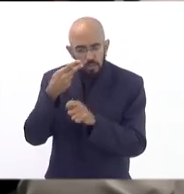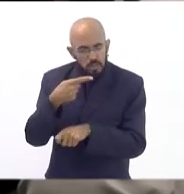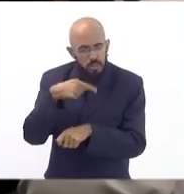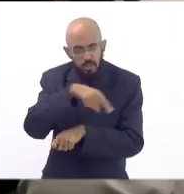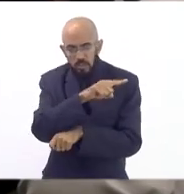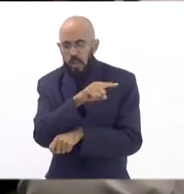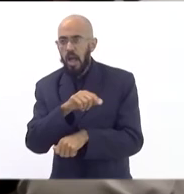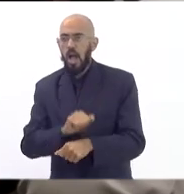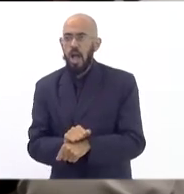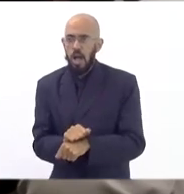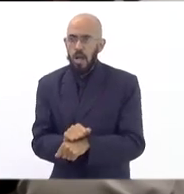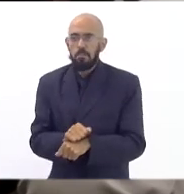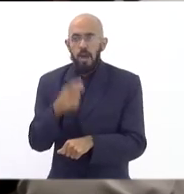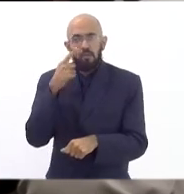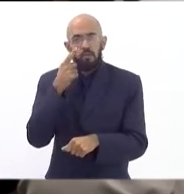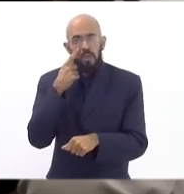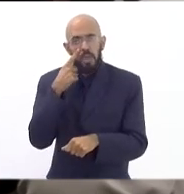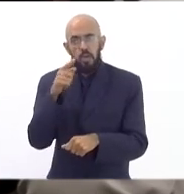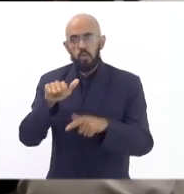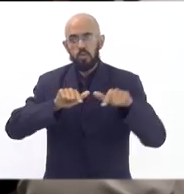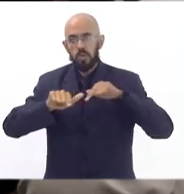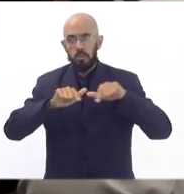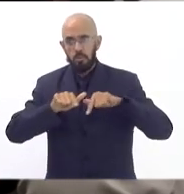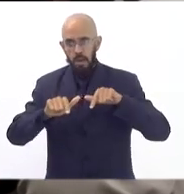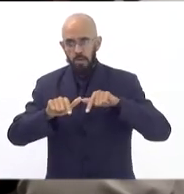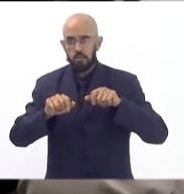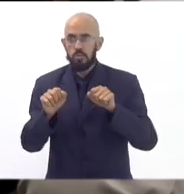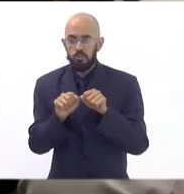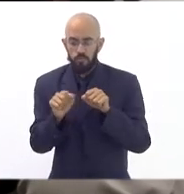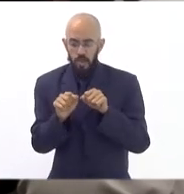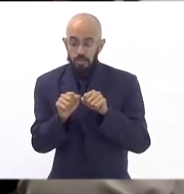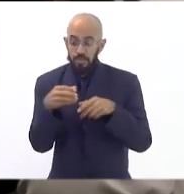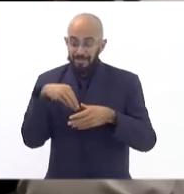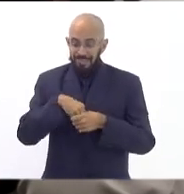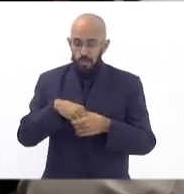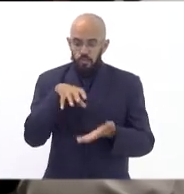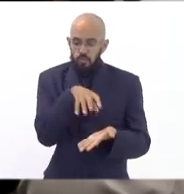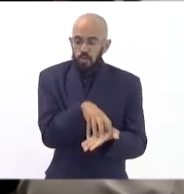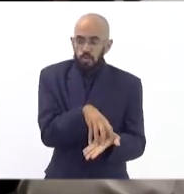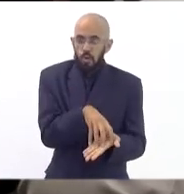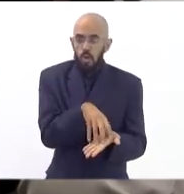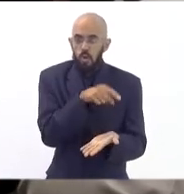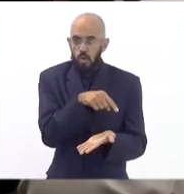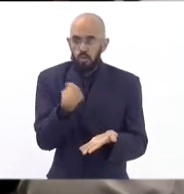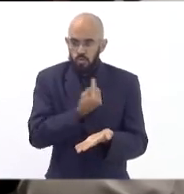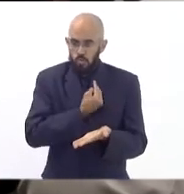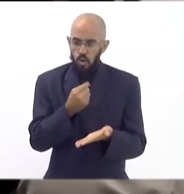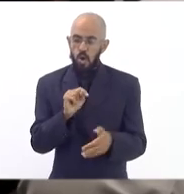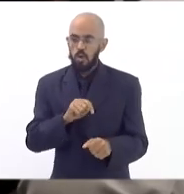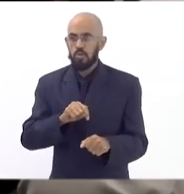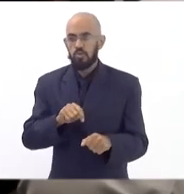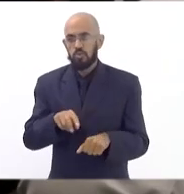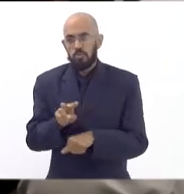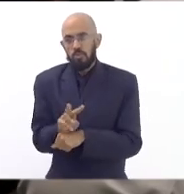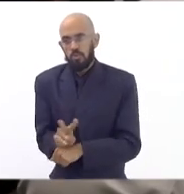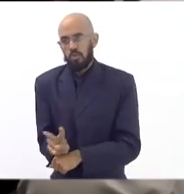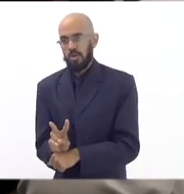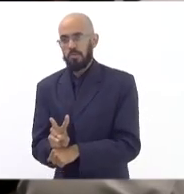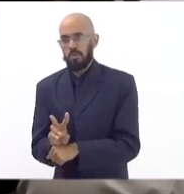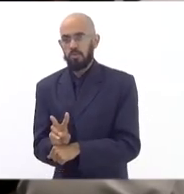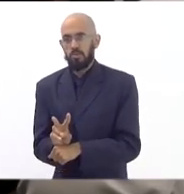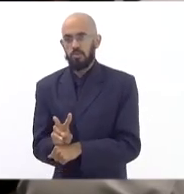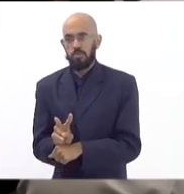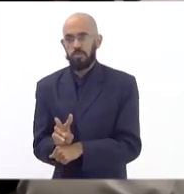para verificar o trabalho que O que é realizado pela agência do lá no nosso centro de monitoramento